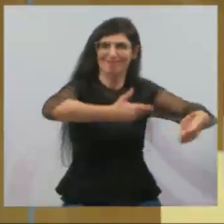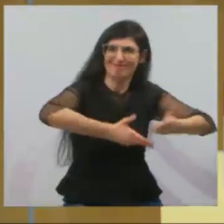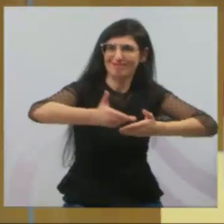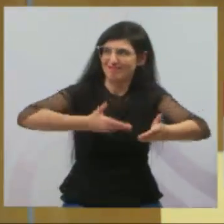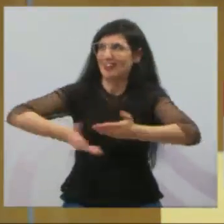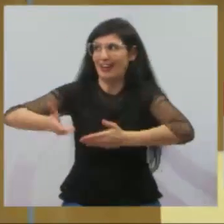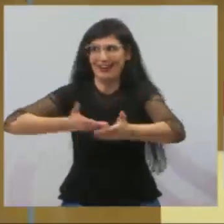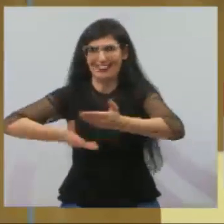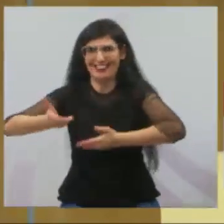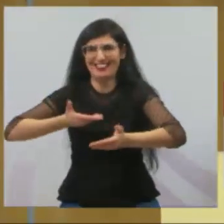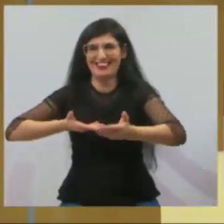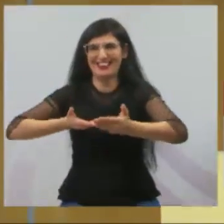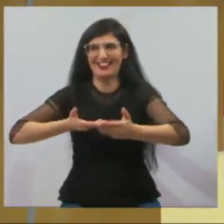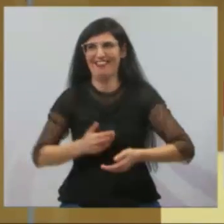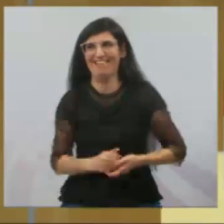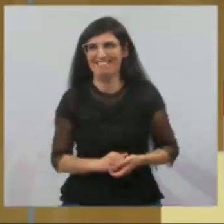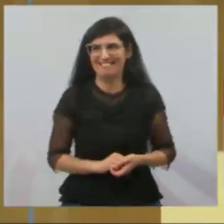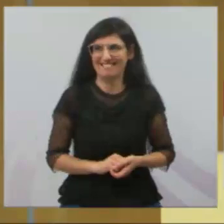de fato,